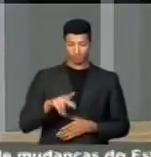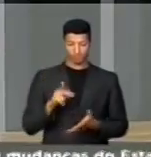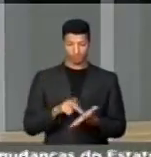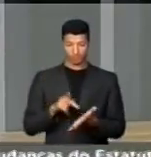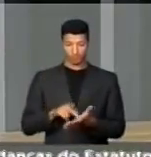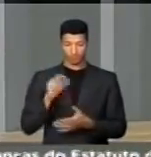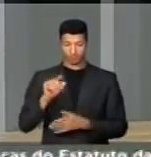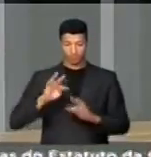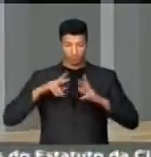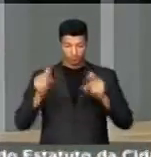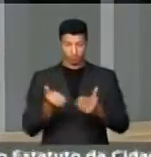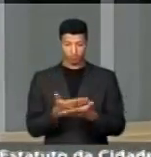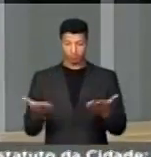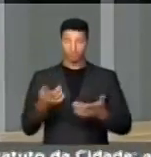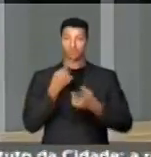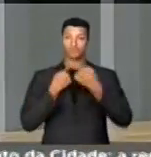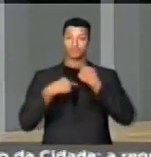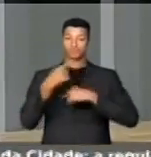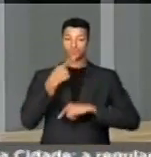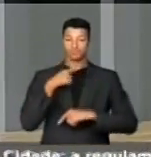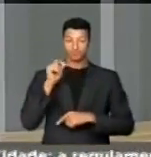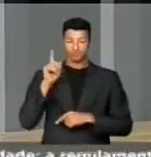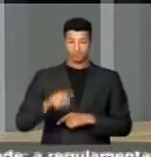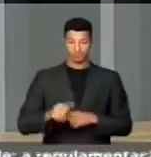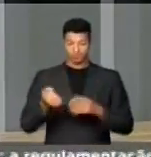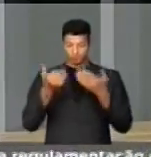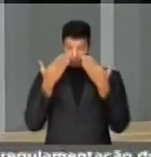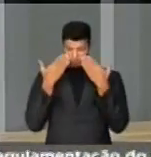realmente aquilo que todos nós desejamos, que ao